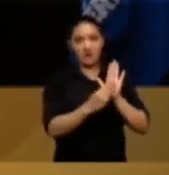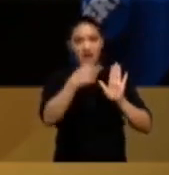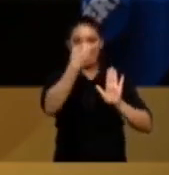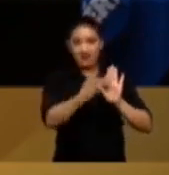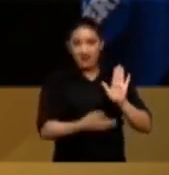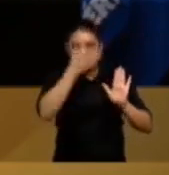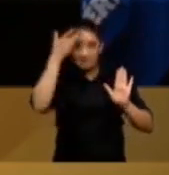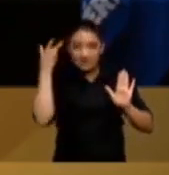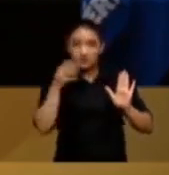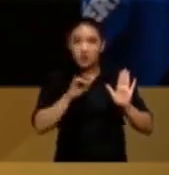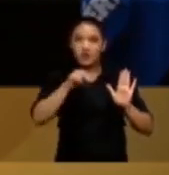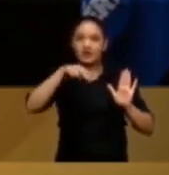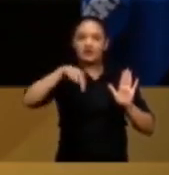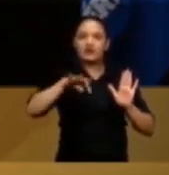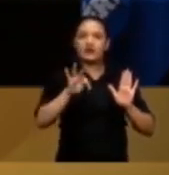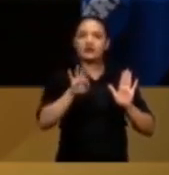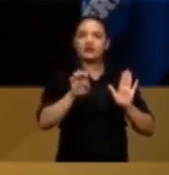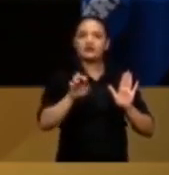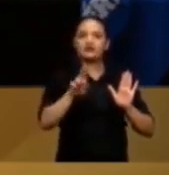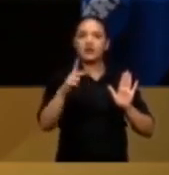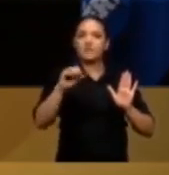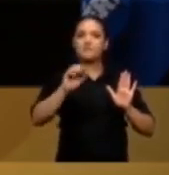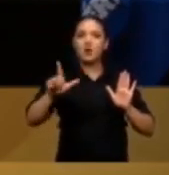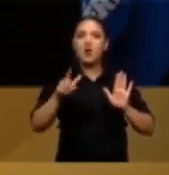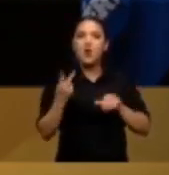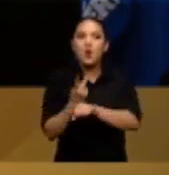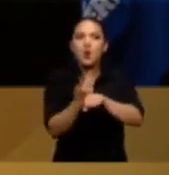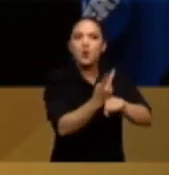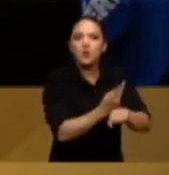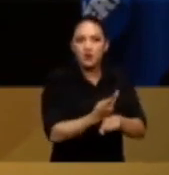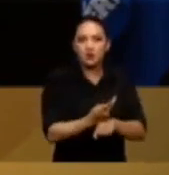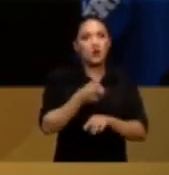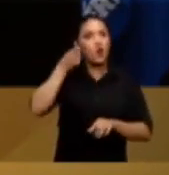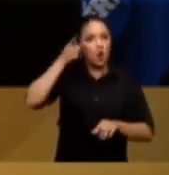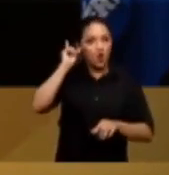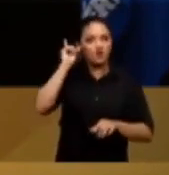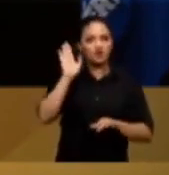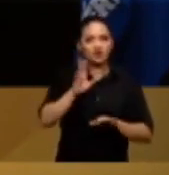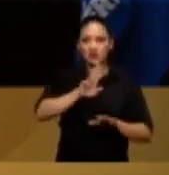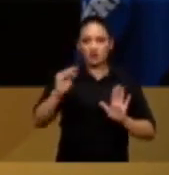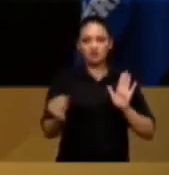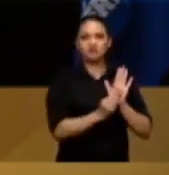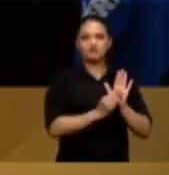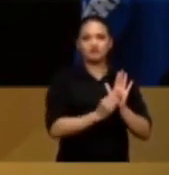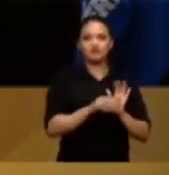procuradas pelo Interpol, o que efetivamente ocorreu na data de ontem,